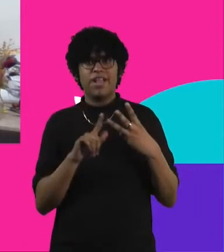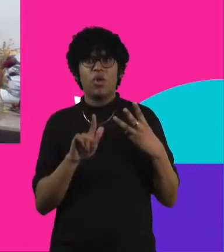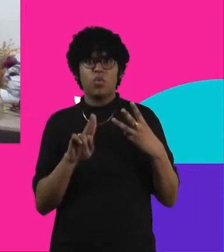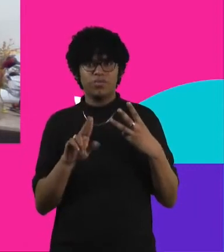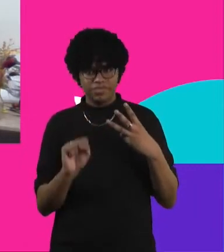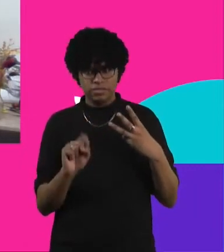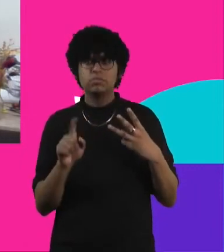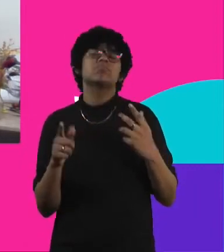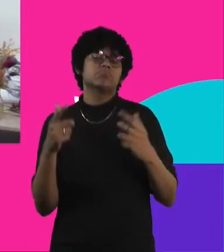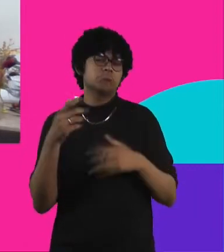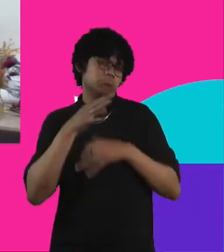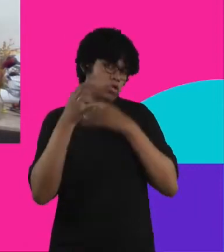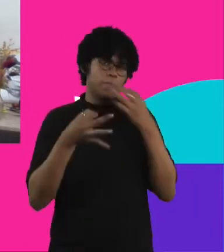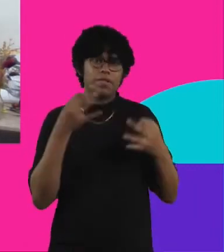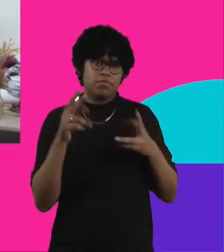a apresentação.